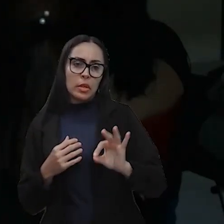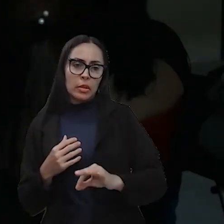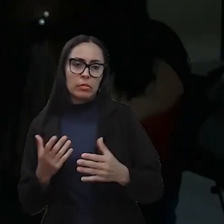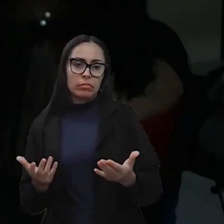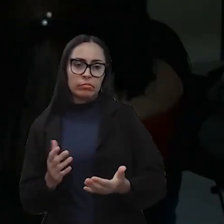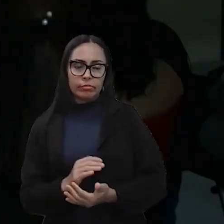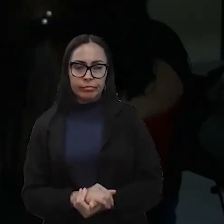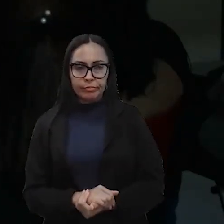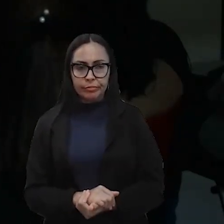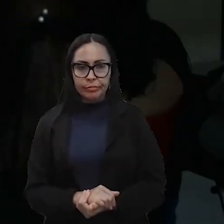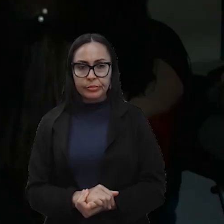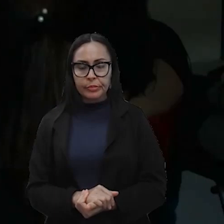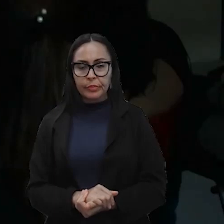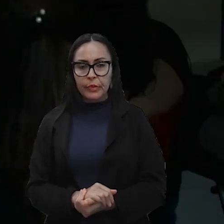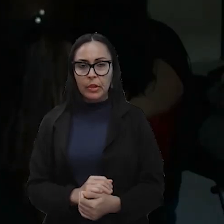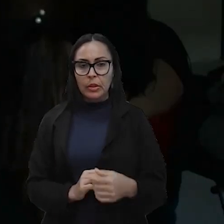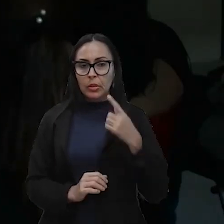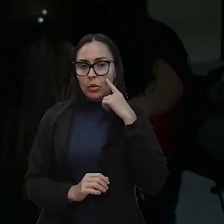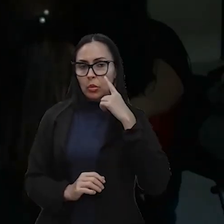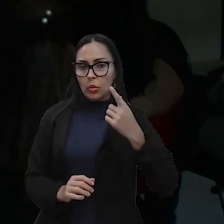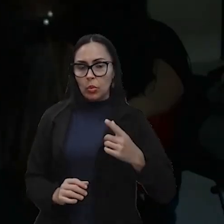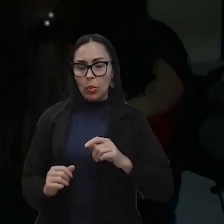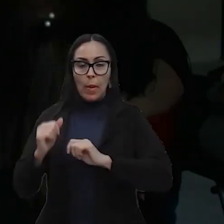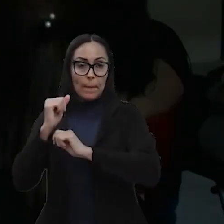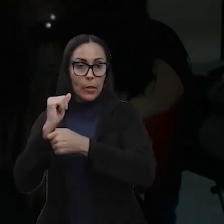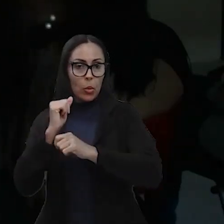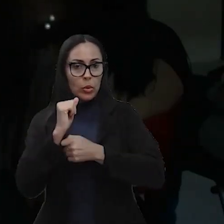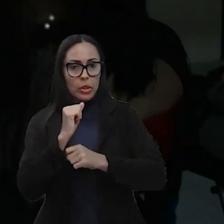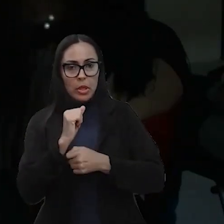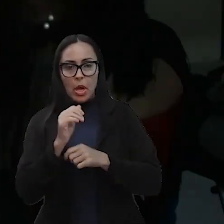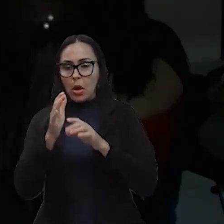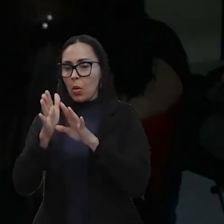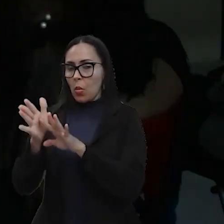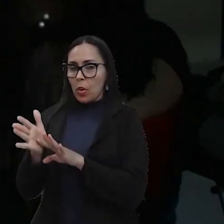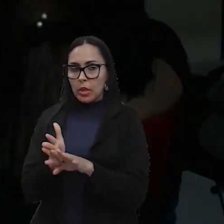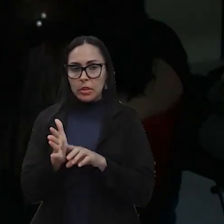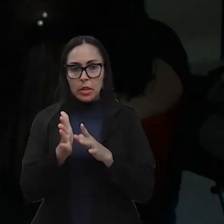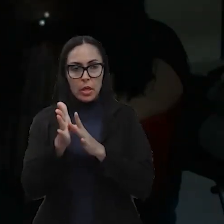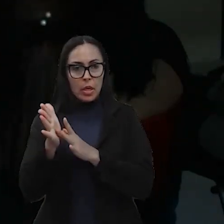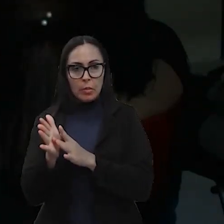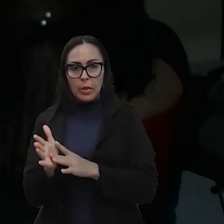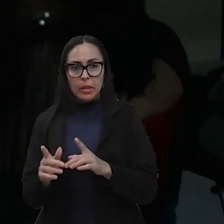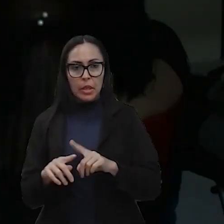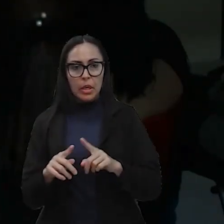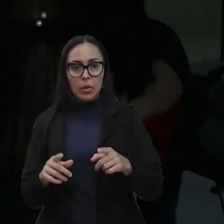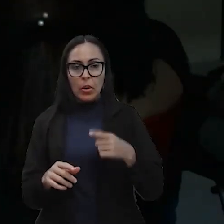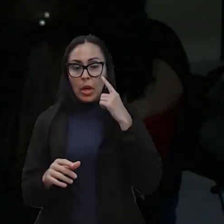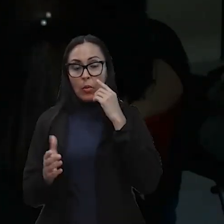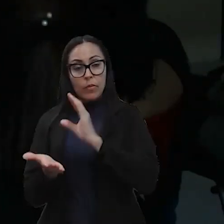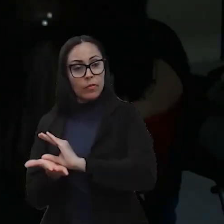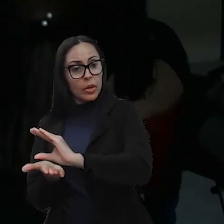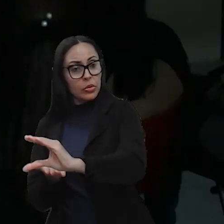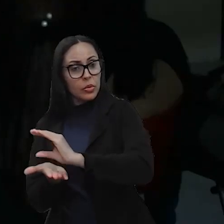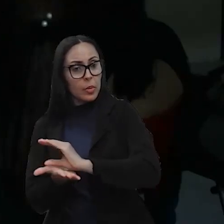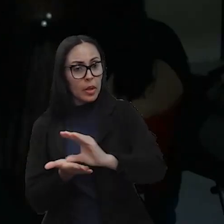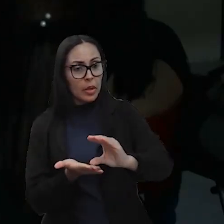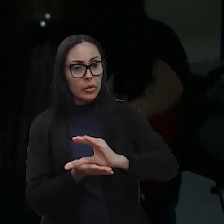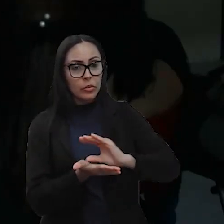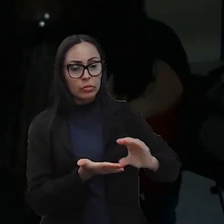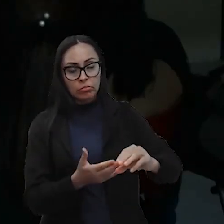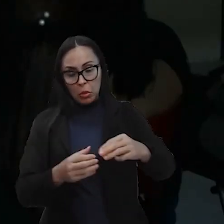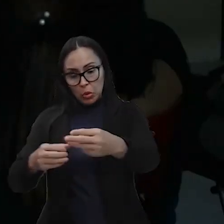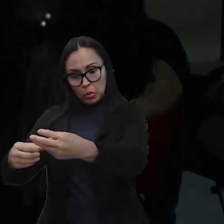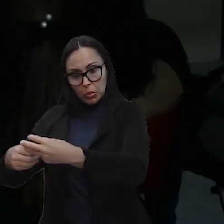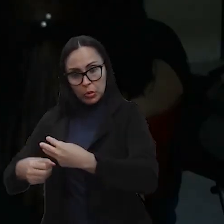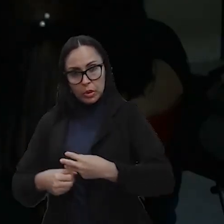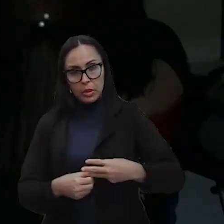é bloquear o autoexame de mama. O que a gente tem que fazer é aumentar investimento financeiro nos municípios e liberação de verba para